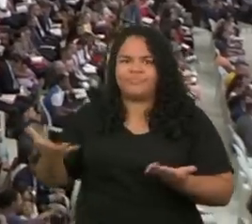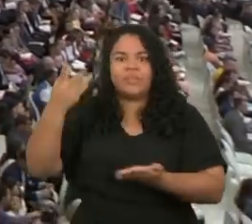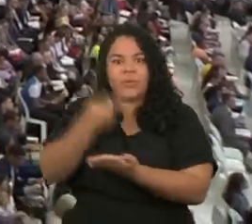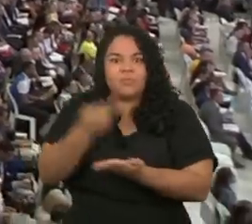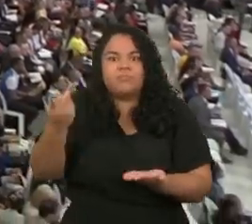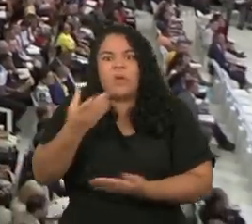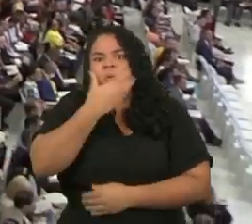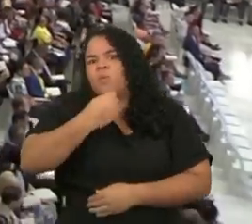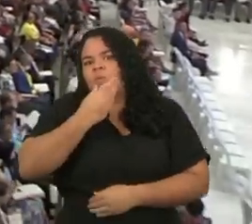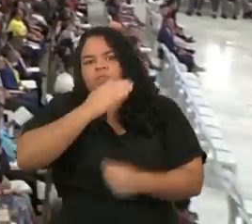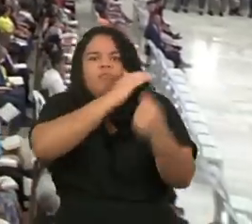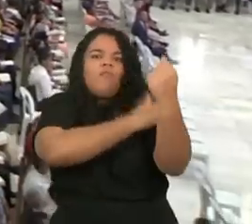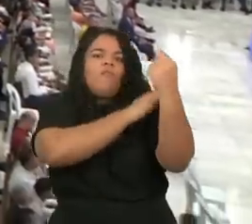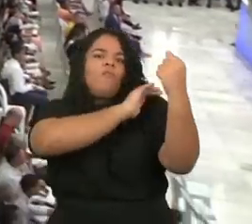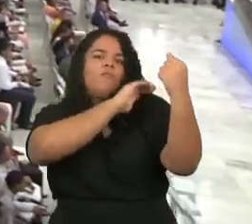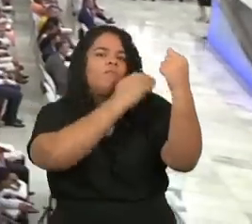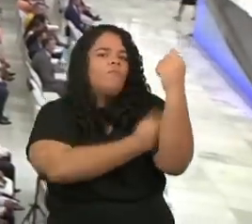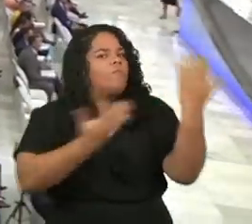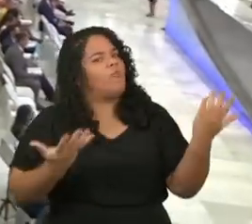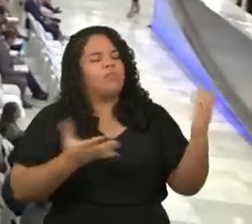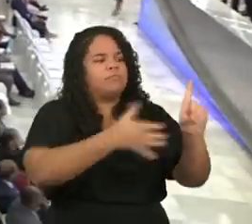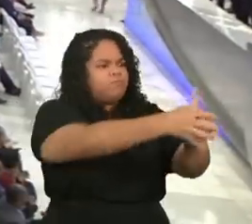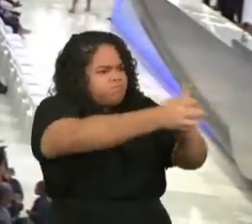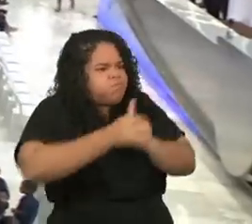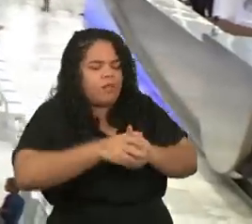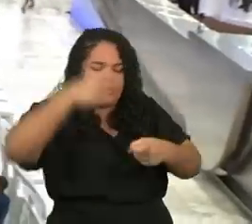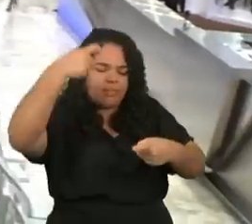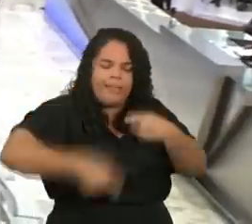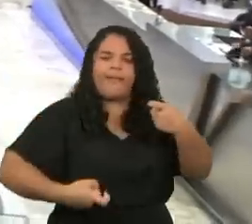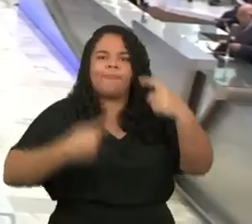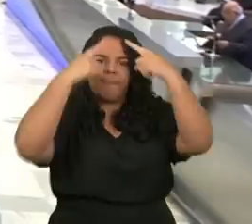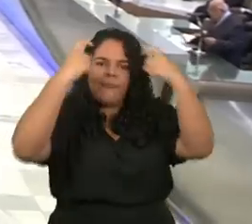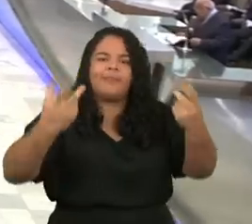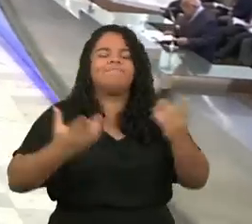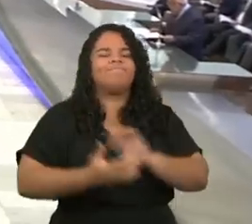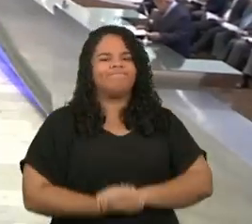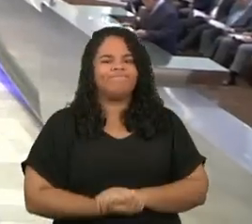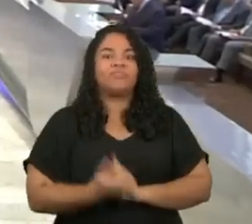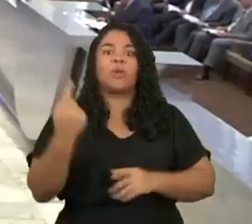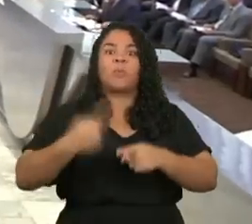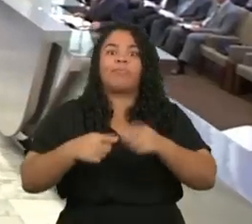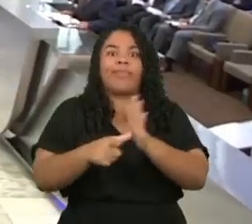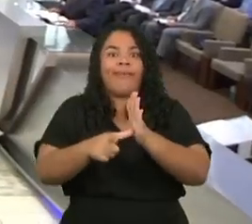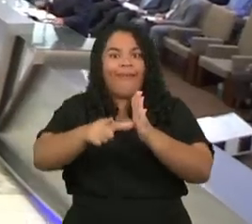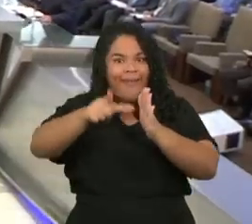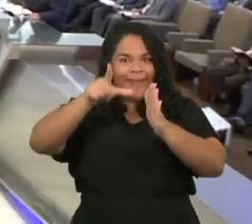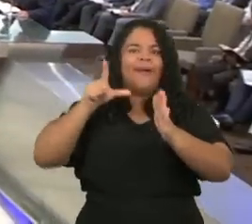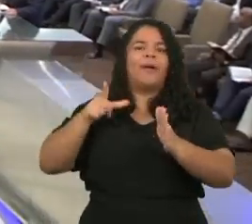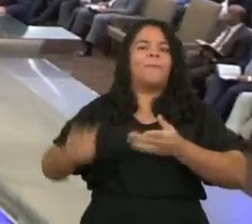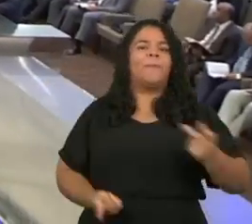a irmã é violentou a irmã por causa de um conselho irmão